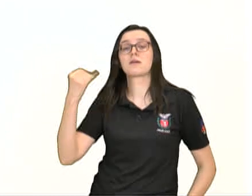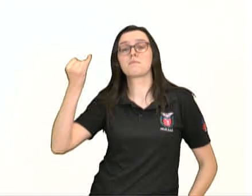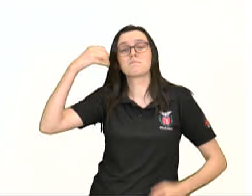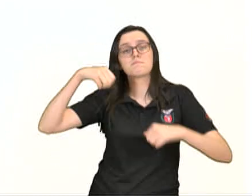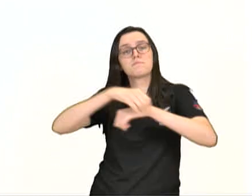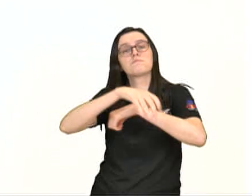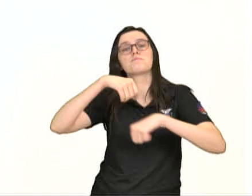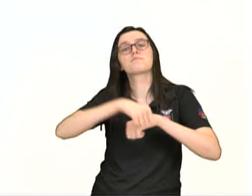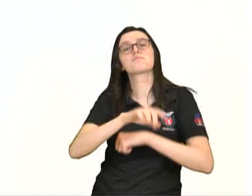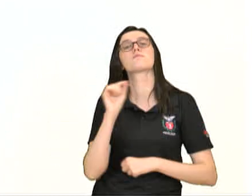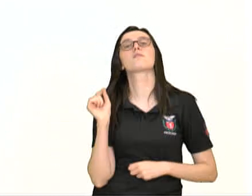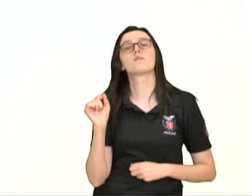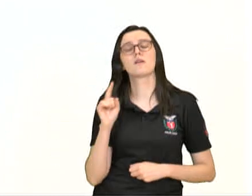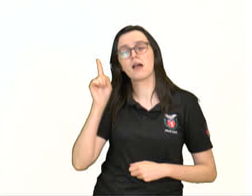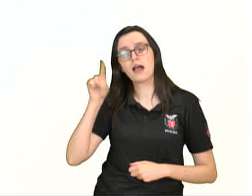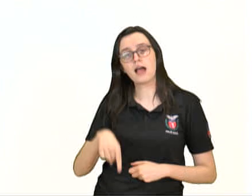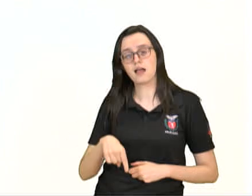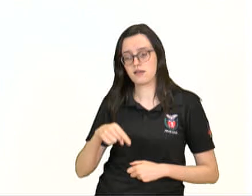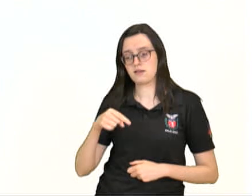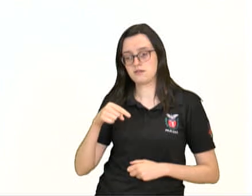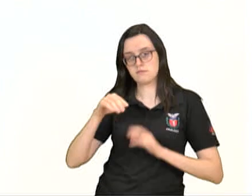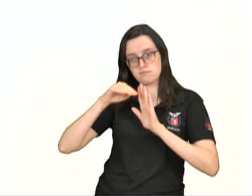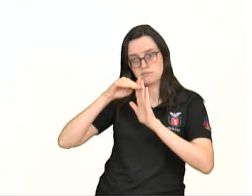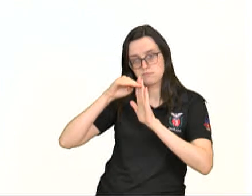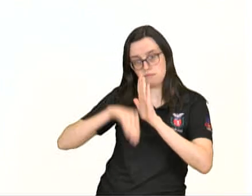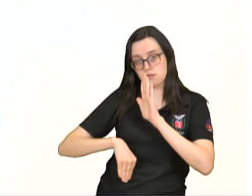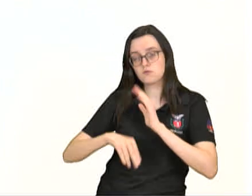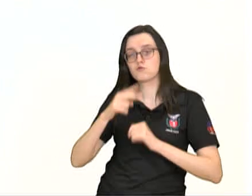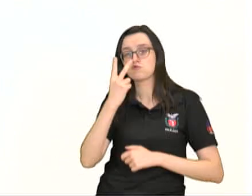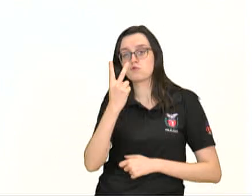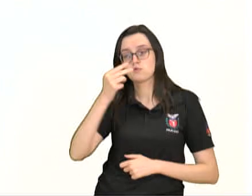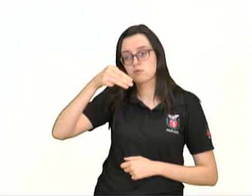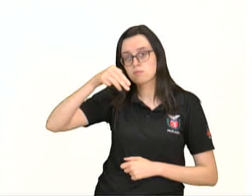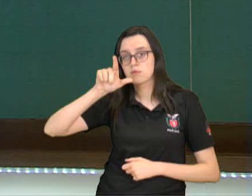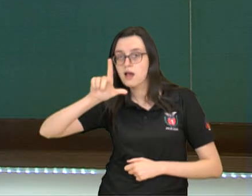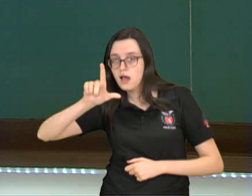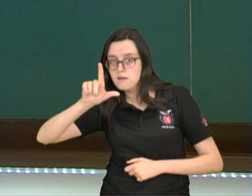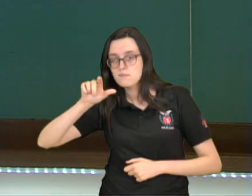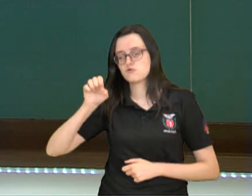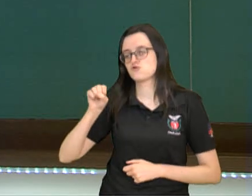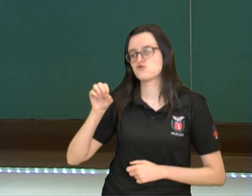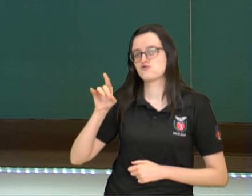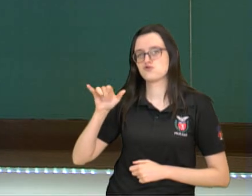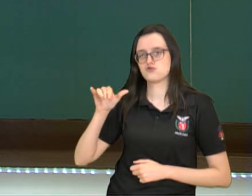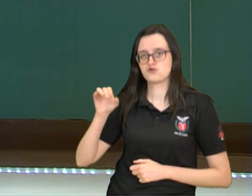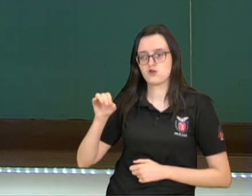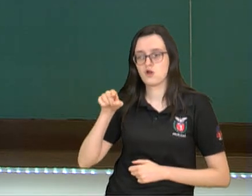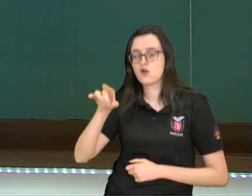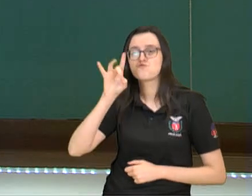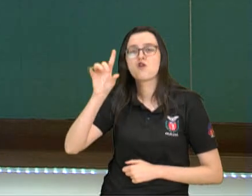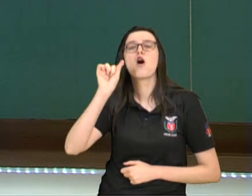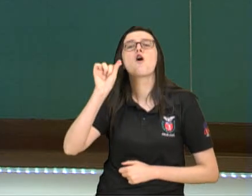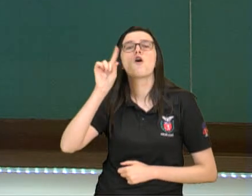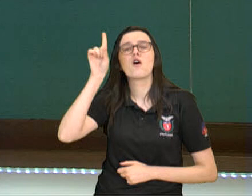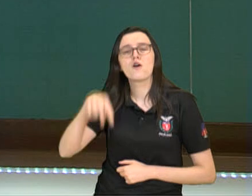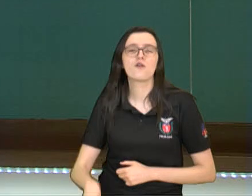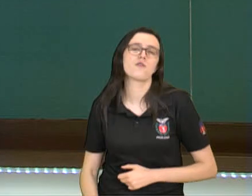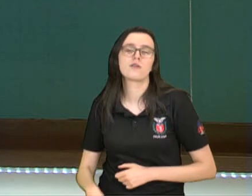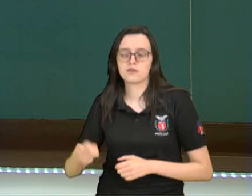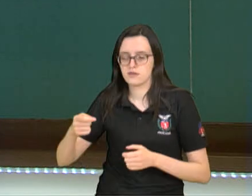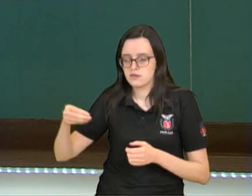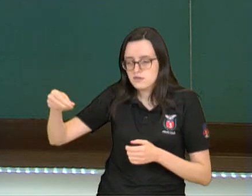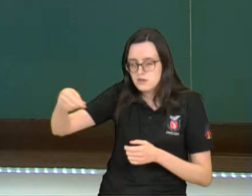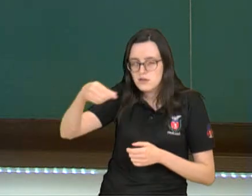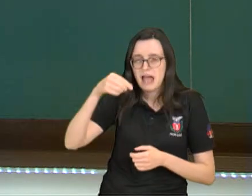de menos de 2 miligramas de sódio, o que pode ser encontrado em apenas 5 graminhas